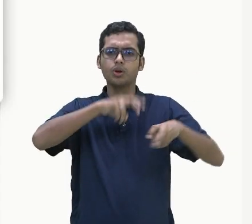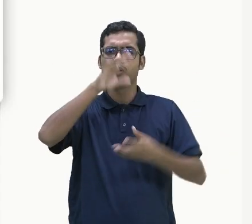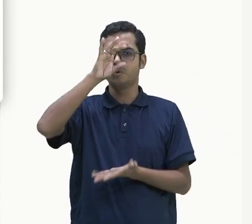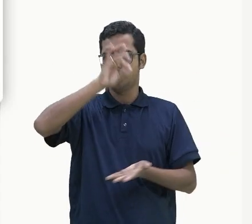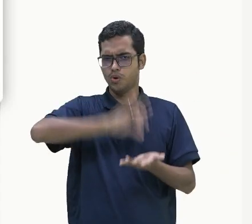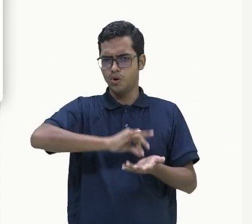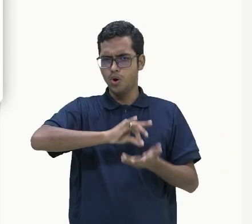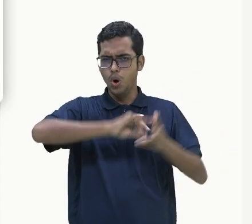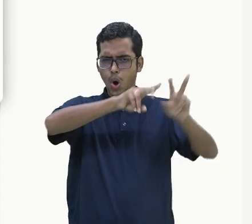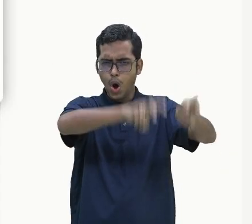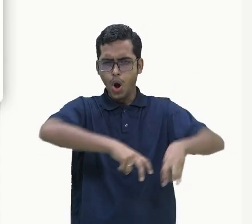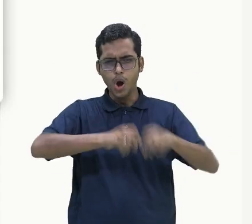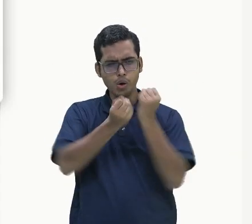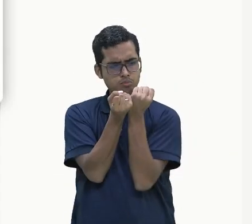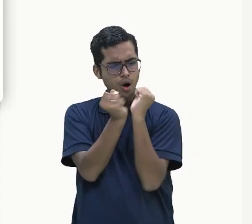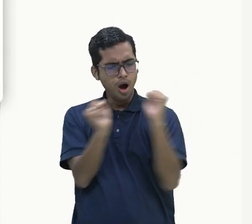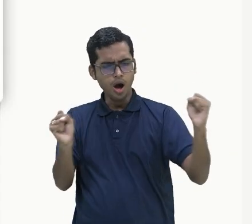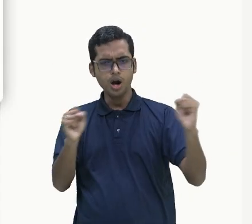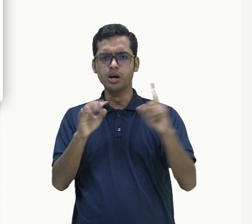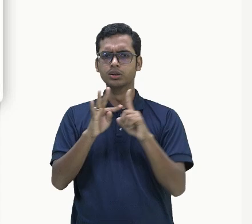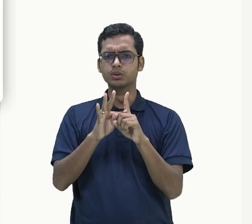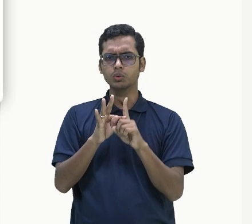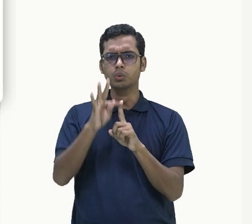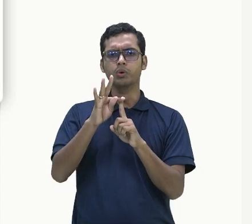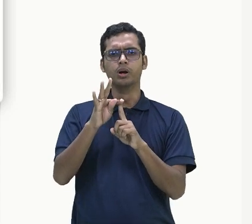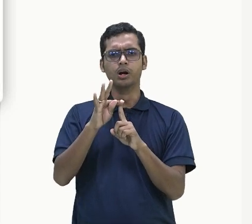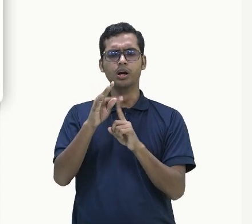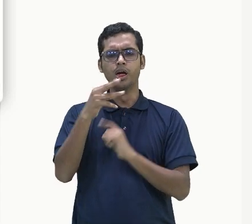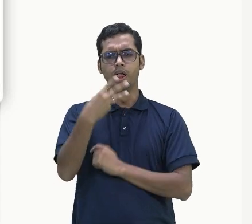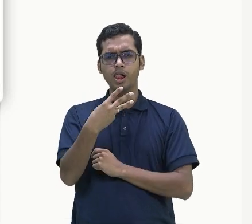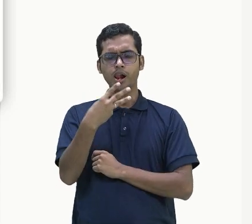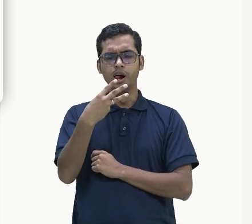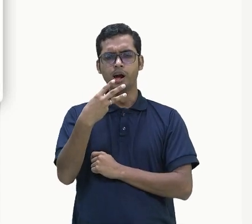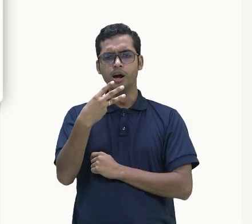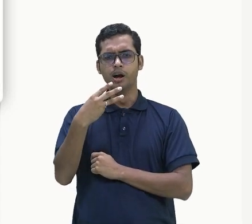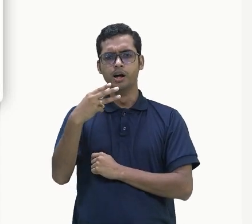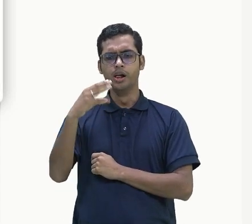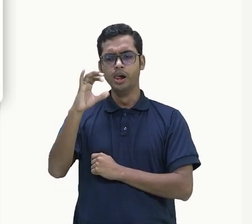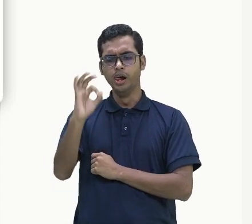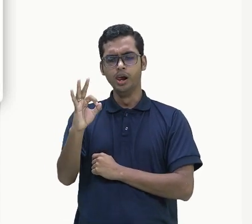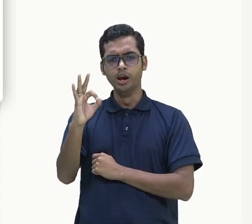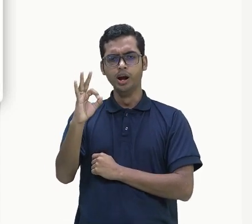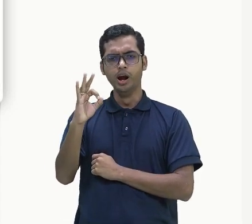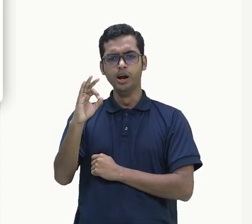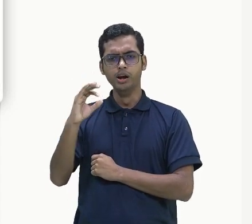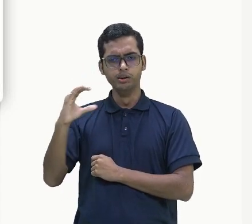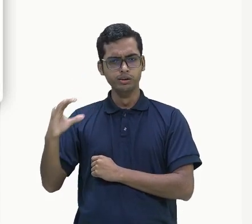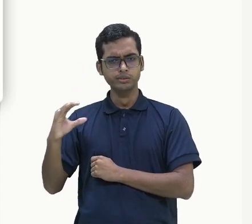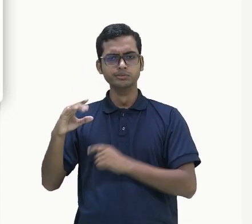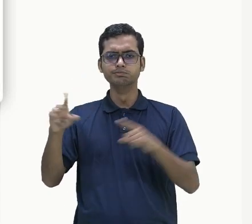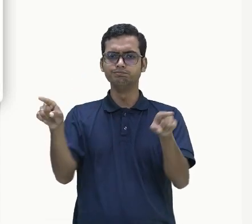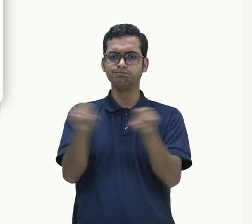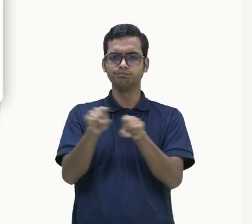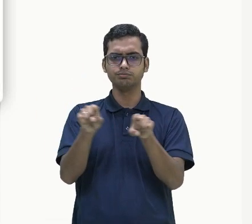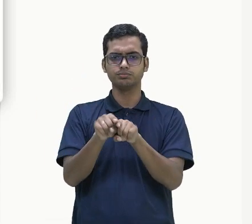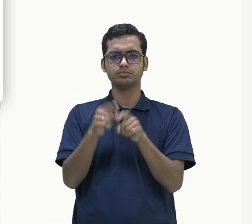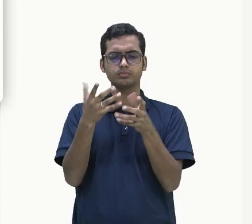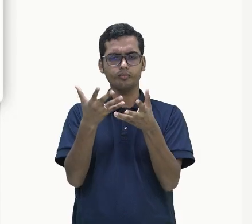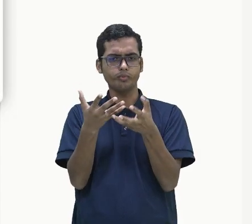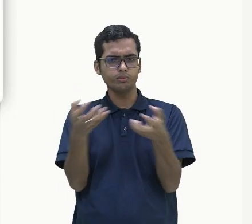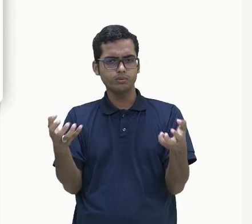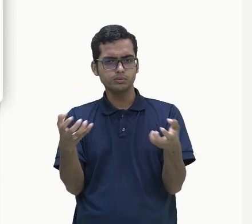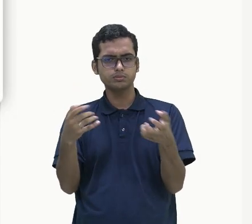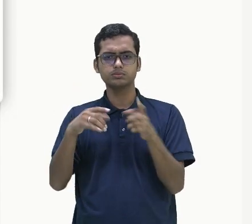escala, essa temperatura já aumenta em quase 3 graus, aumentando também a aridez